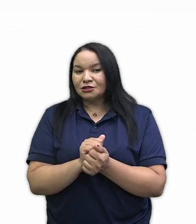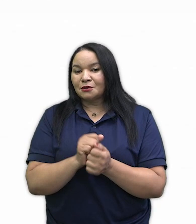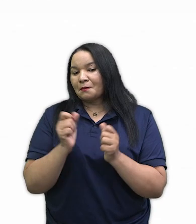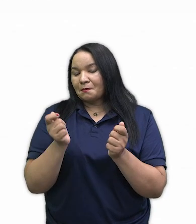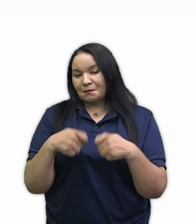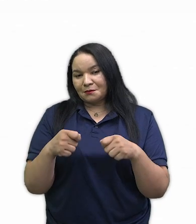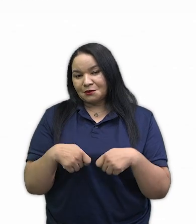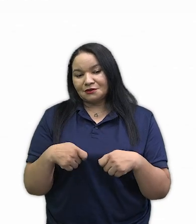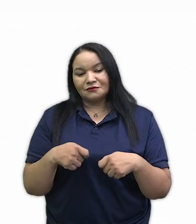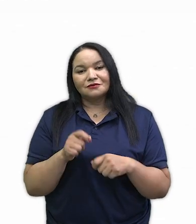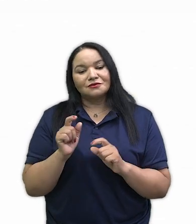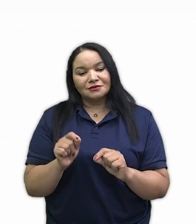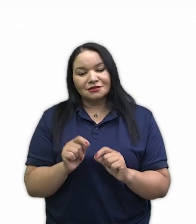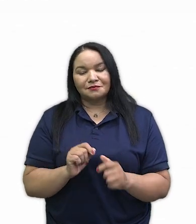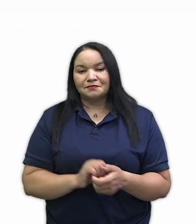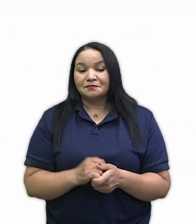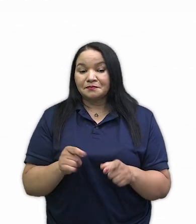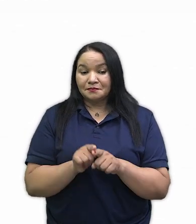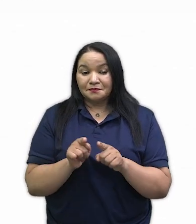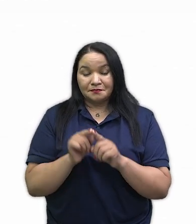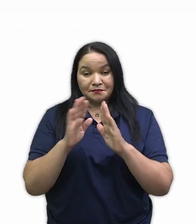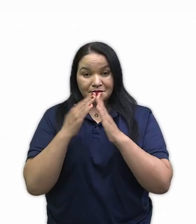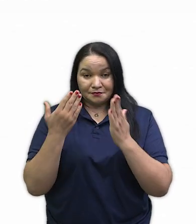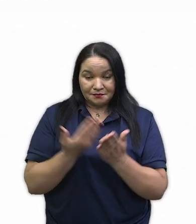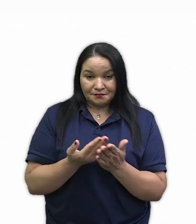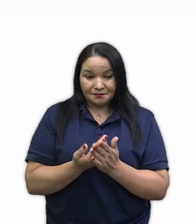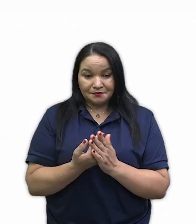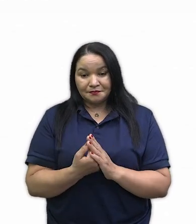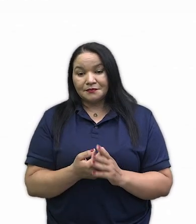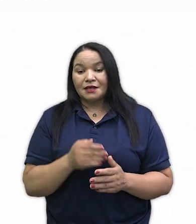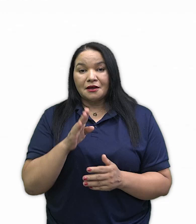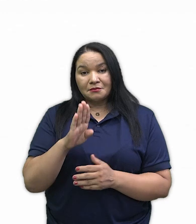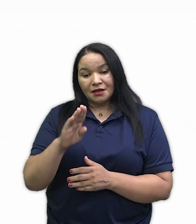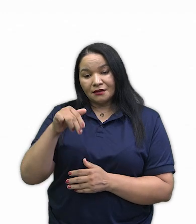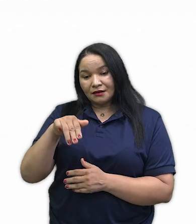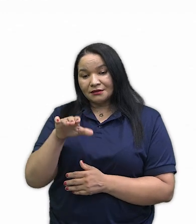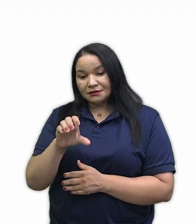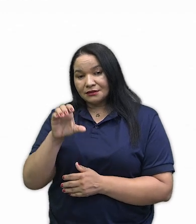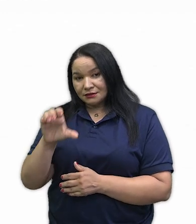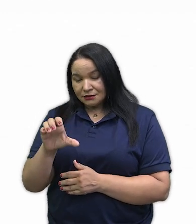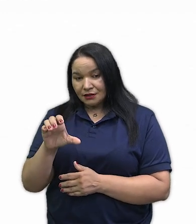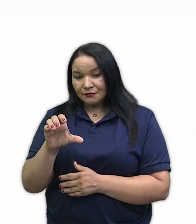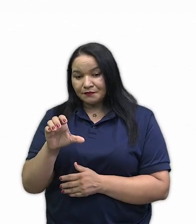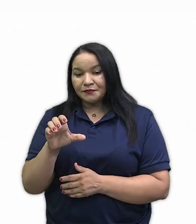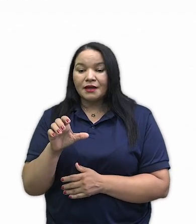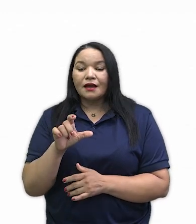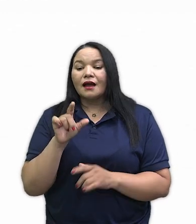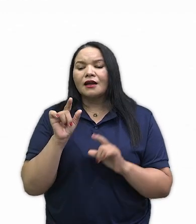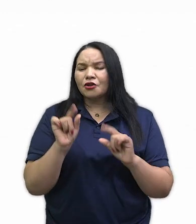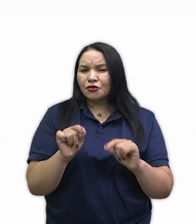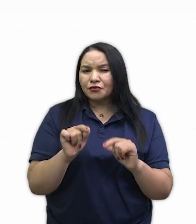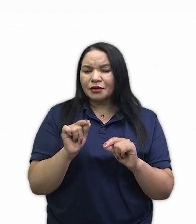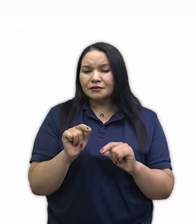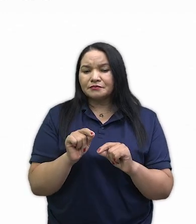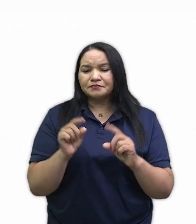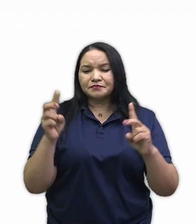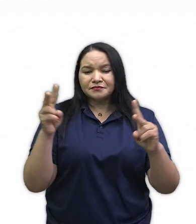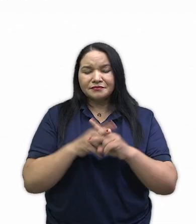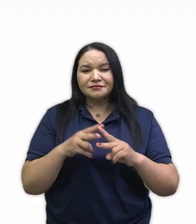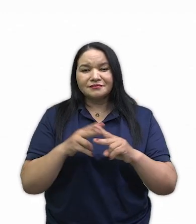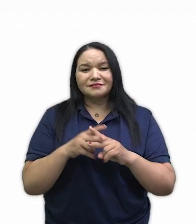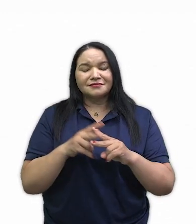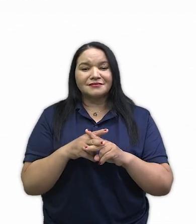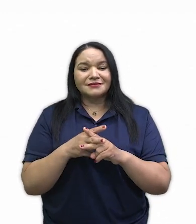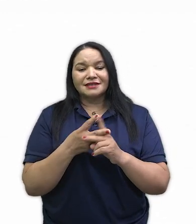das lutas na escola. De acordo com a Base Nacional Comum Curricular, a BNCC, as lutas